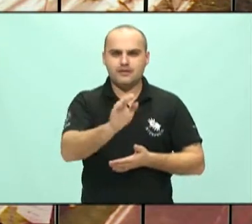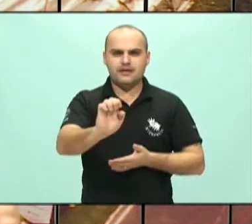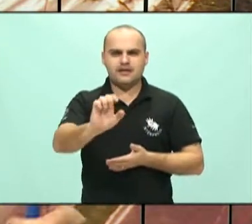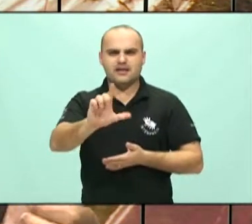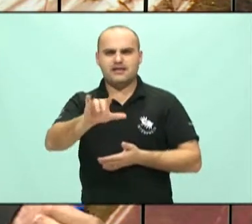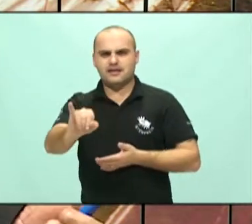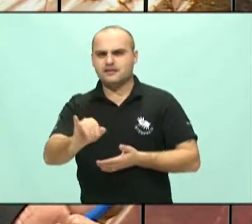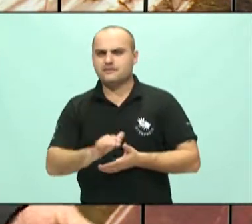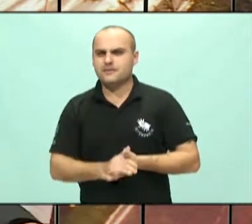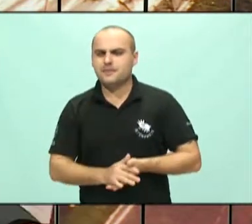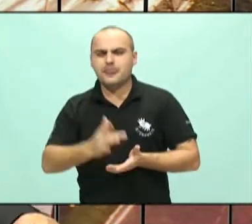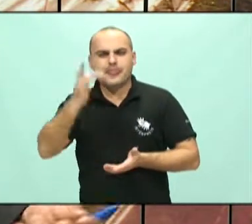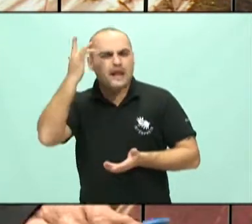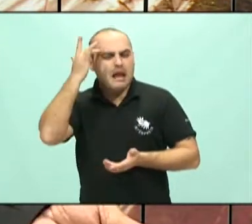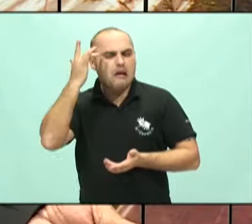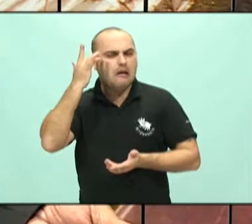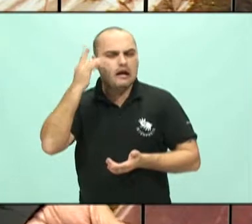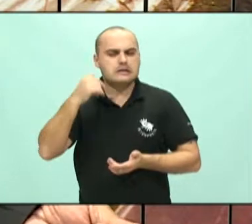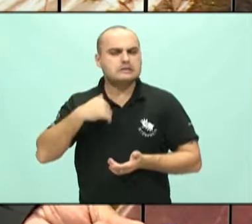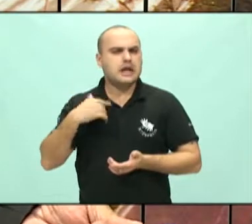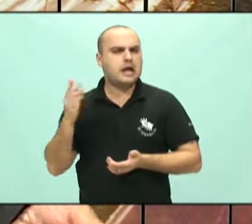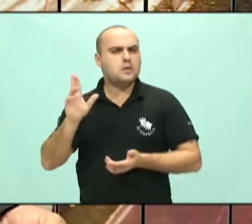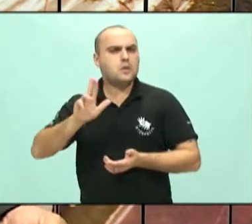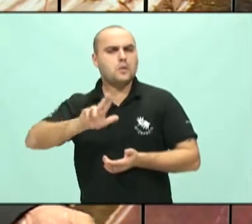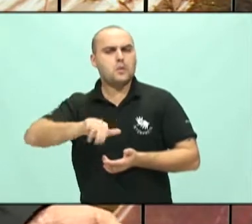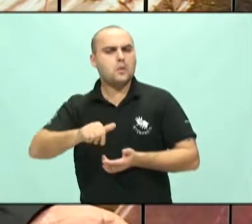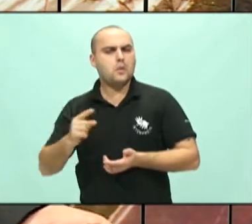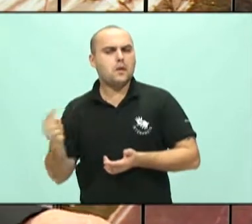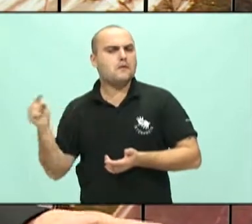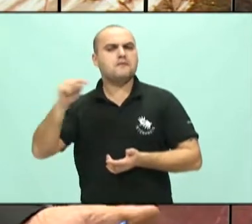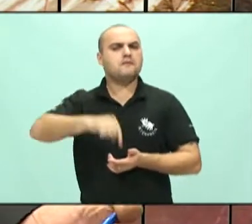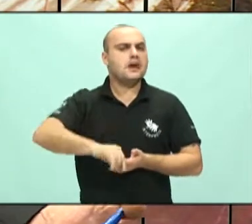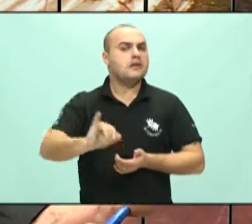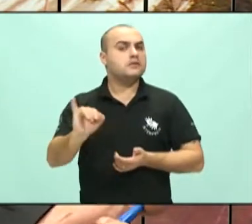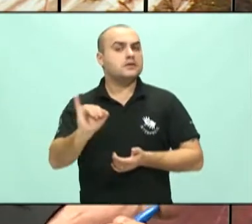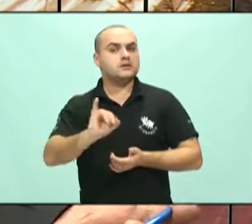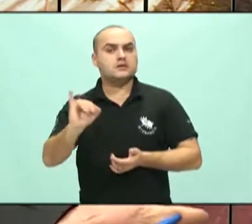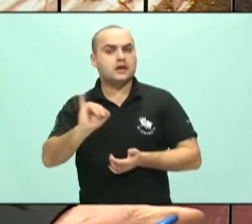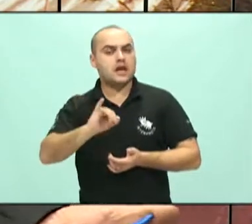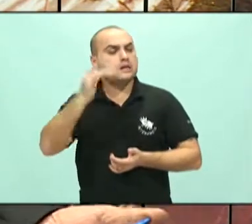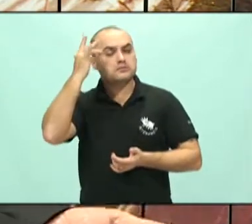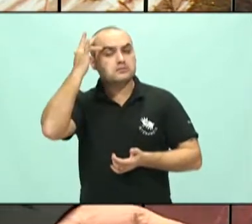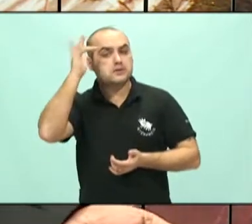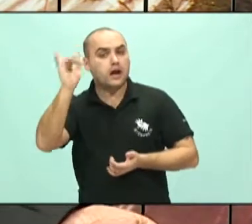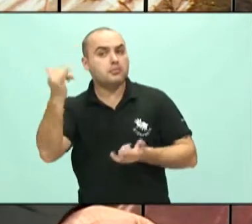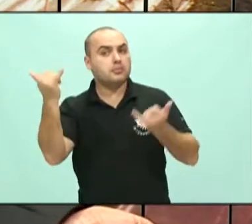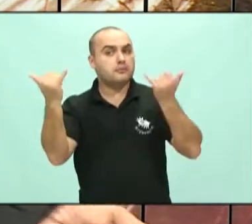não passa por aqui, ele não sabe dados sobre Itajaí,